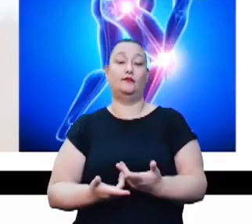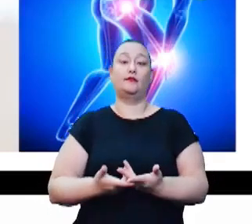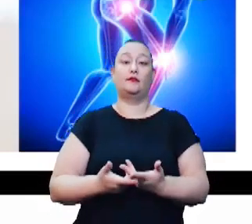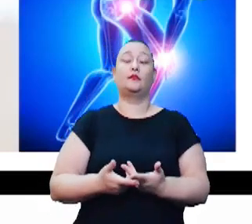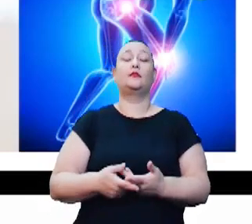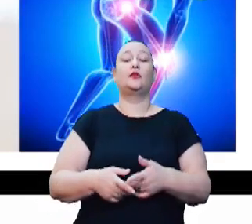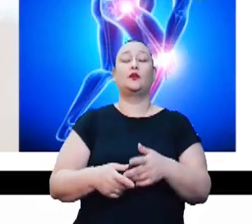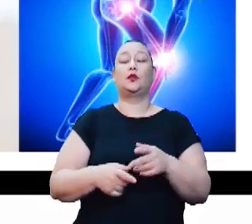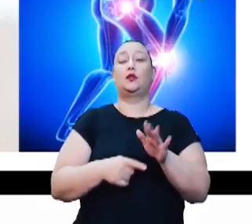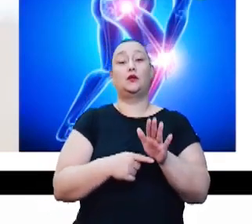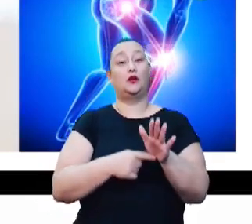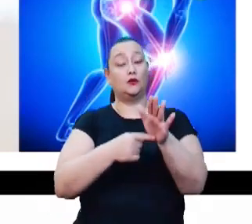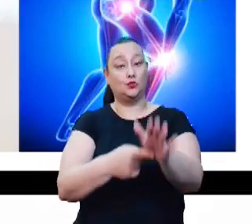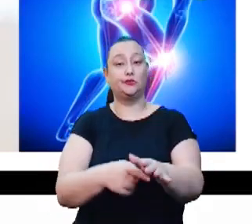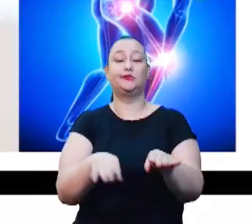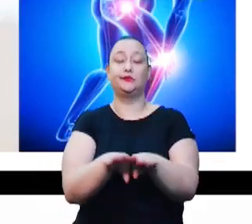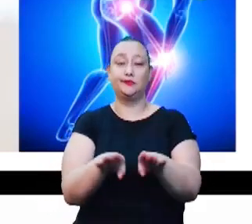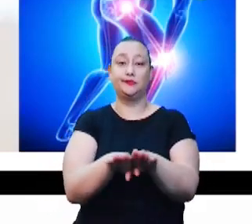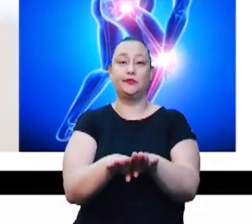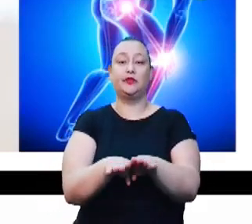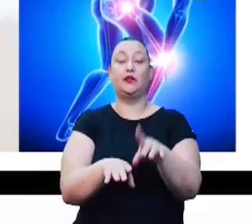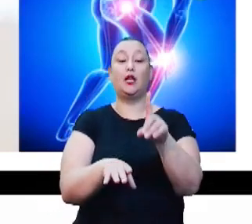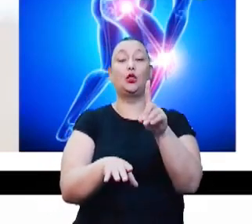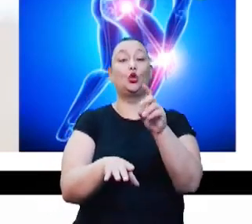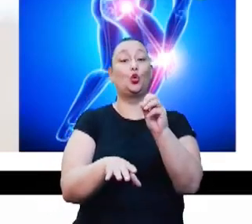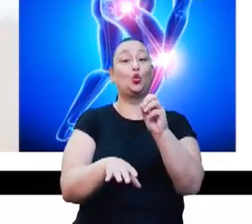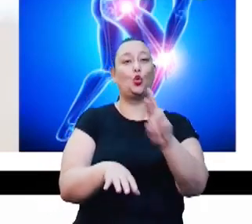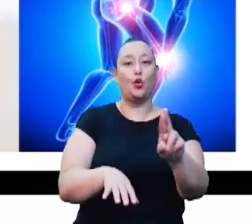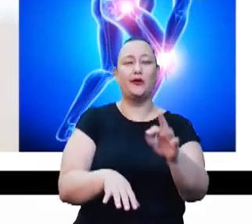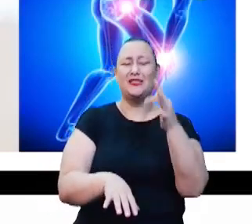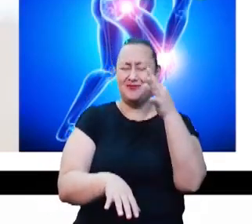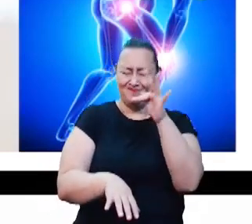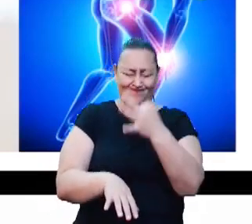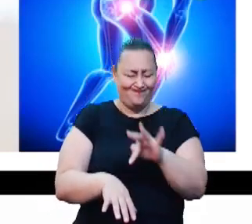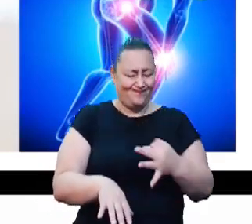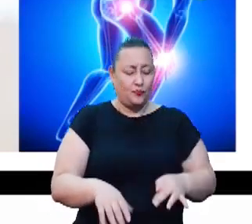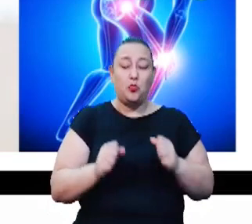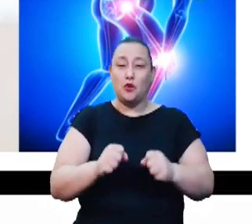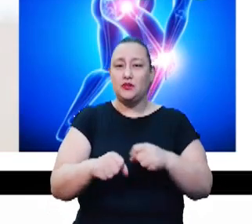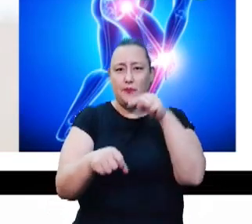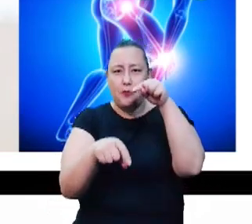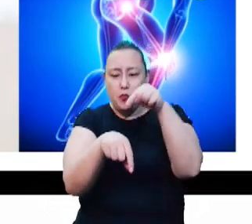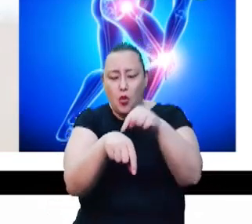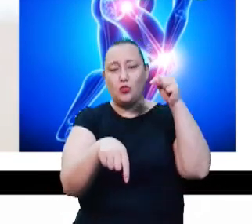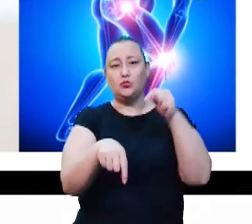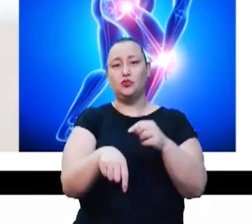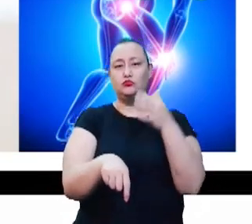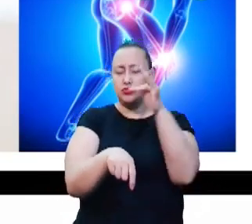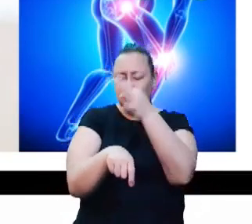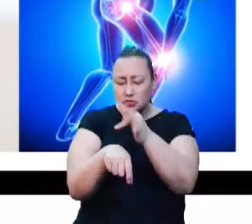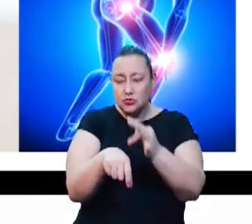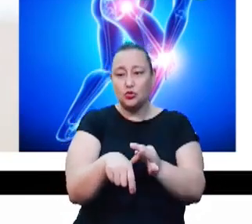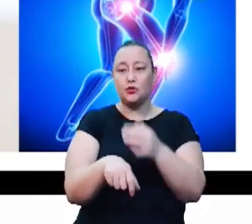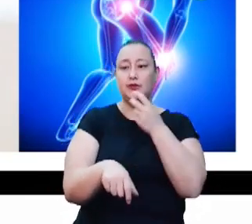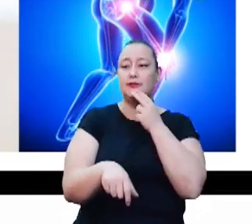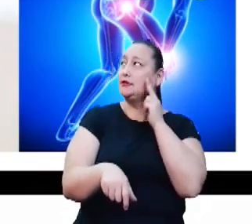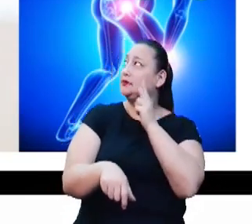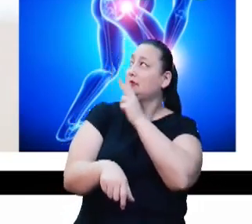clássica para paciente que tem espasticidade é dor, né? A dor ela pode ser no local, então aqui tem um exemplo aqui de